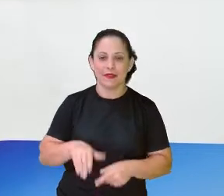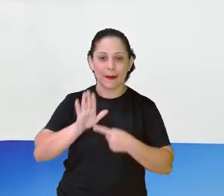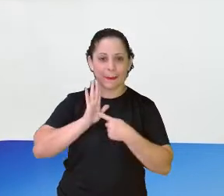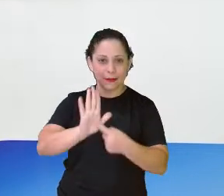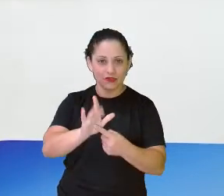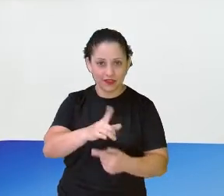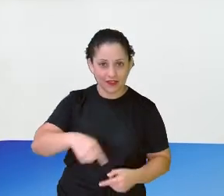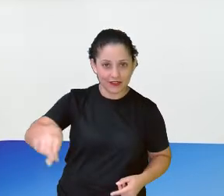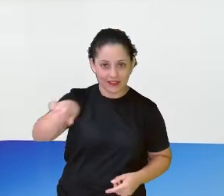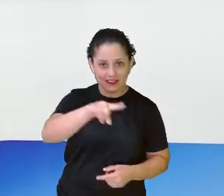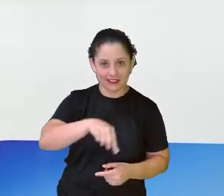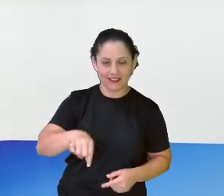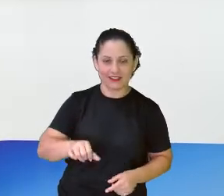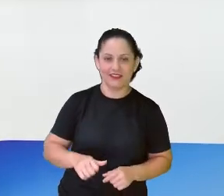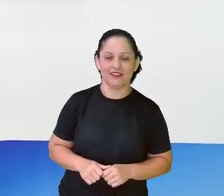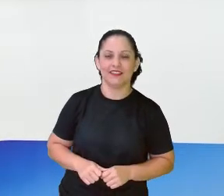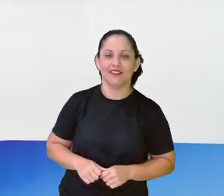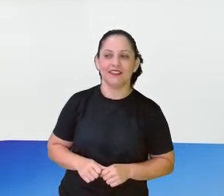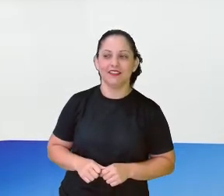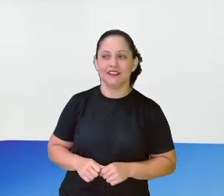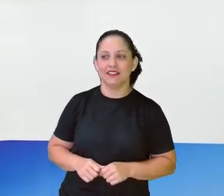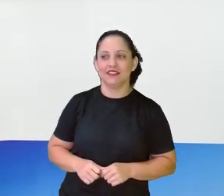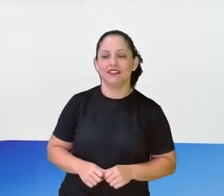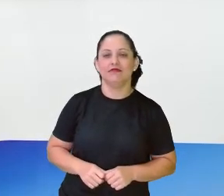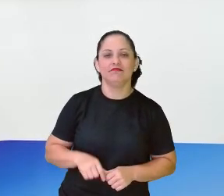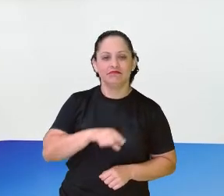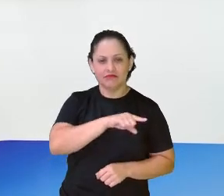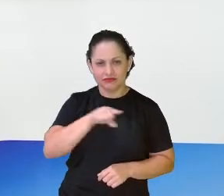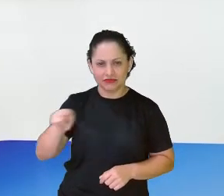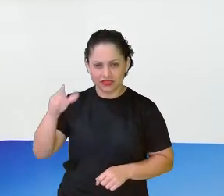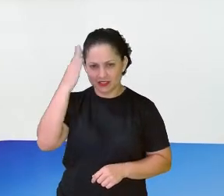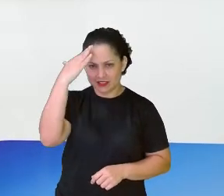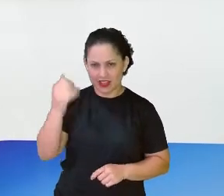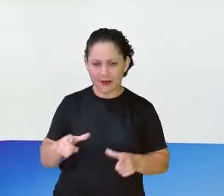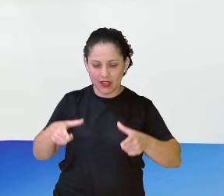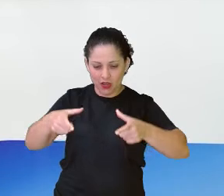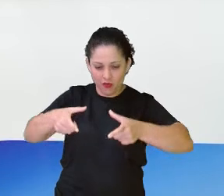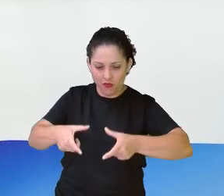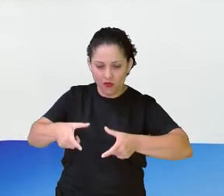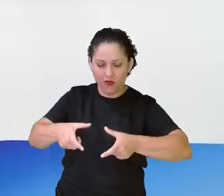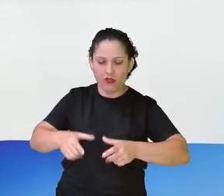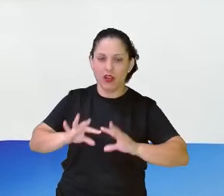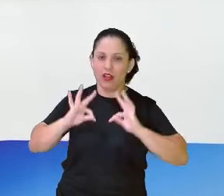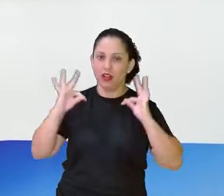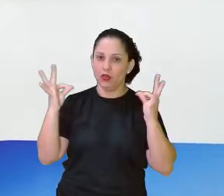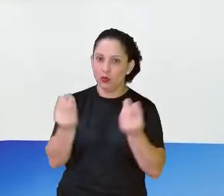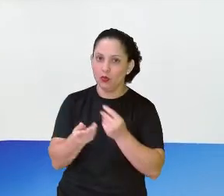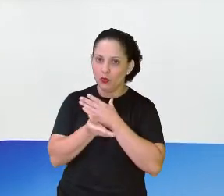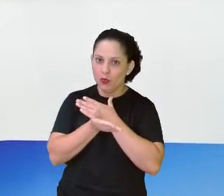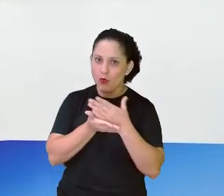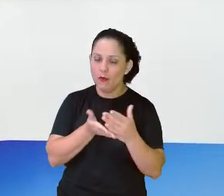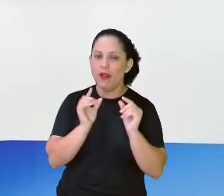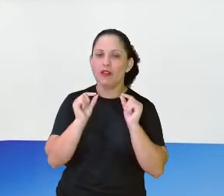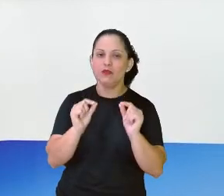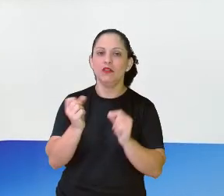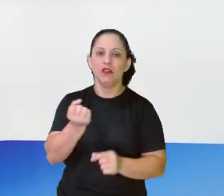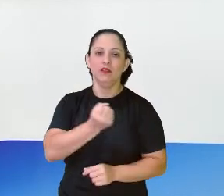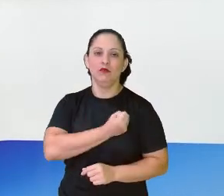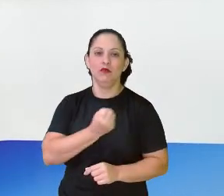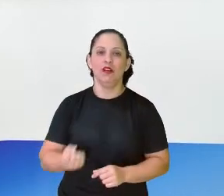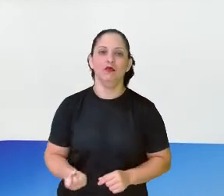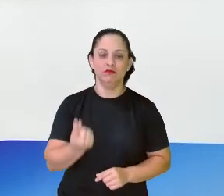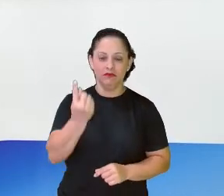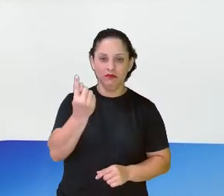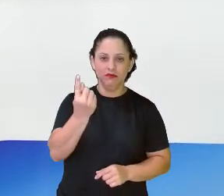para vocês, ó. Vocês sabem que tudo começa a partir do número inteiro, né? Do meu